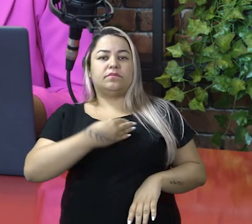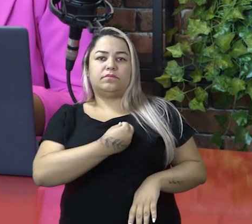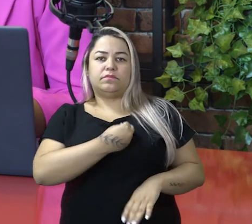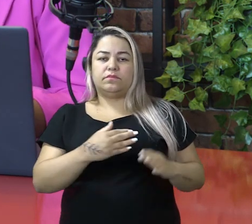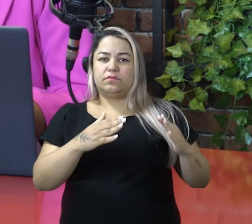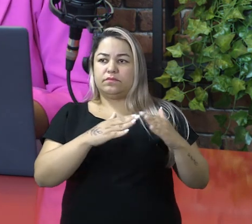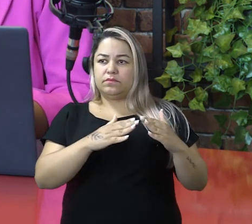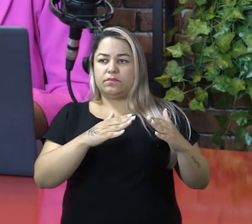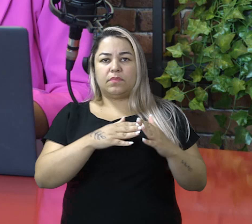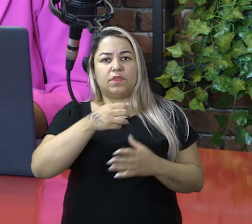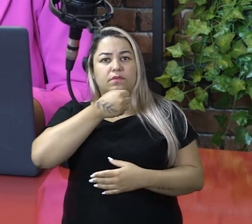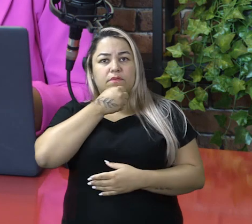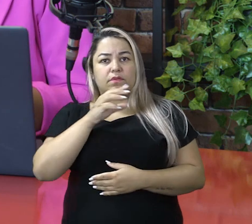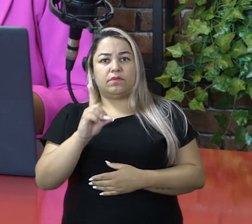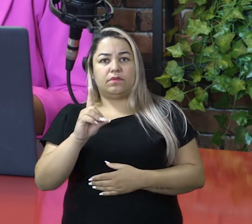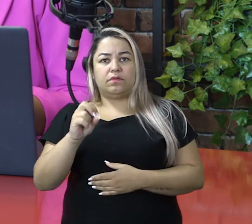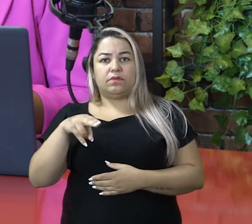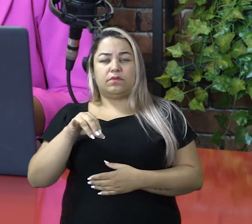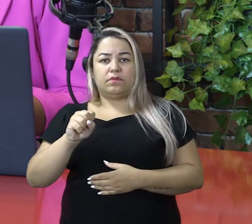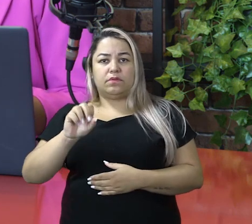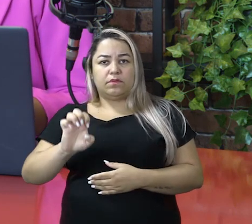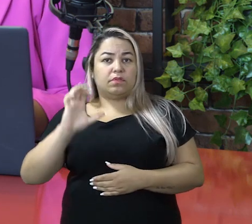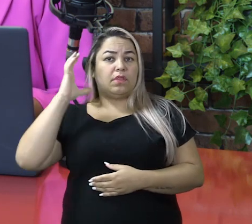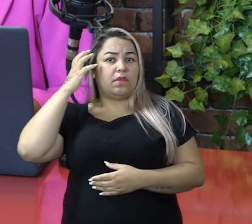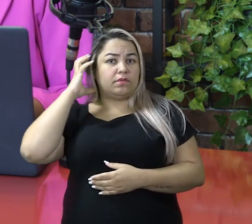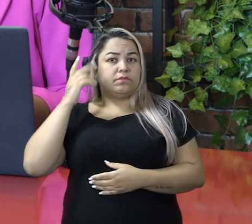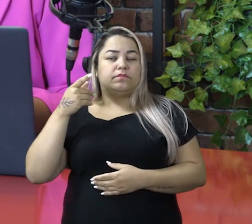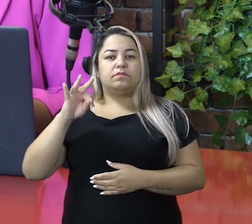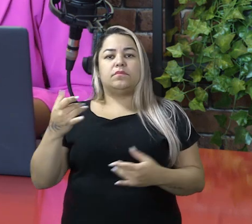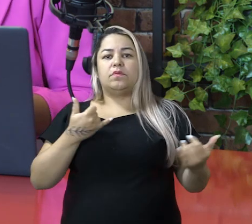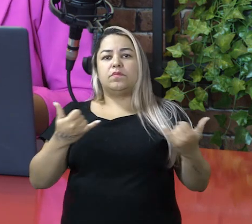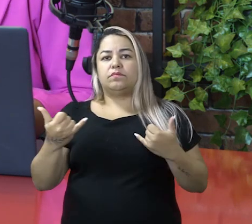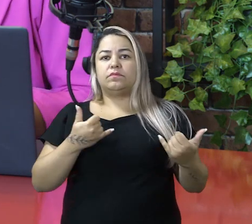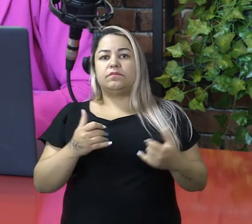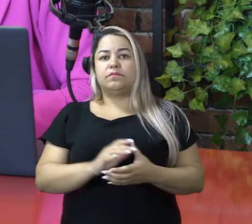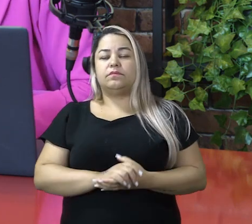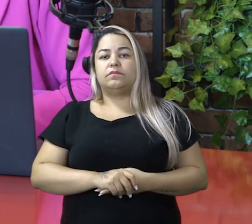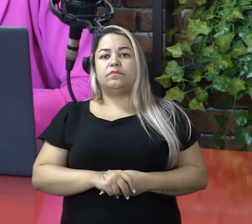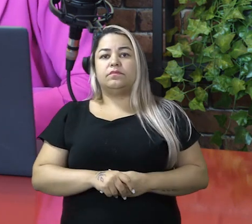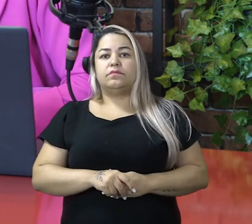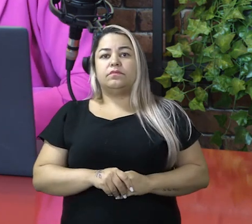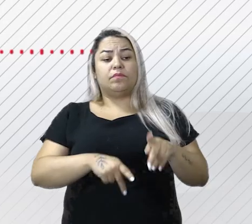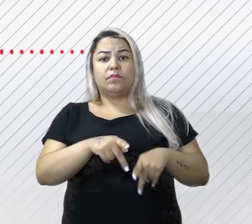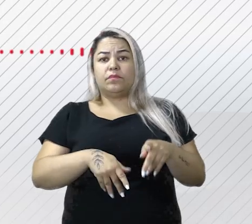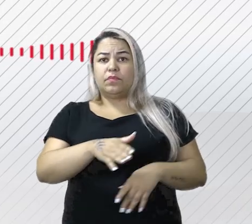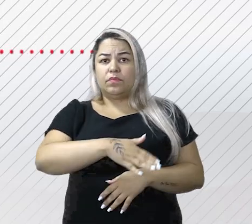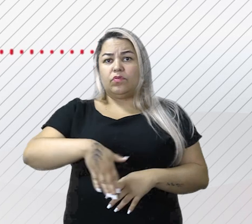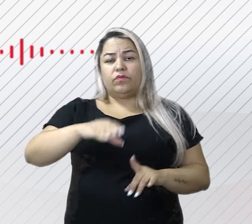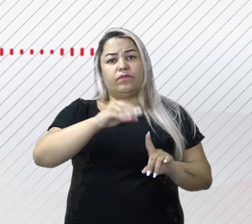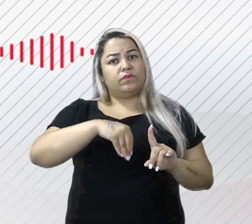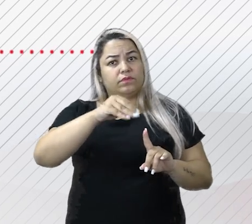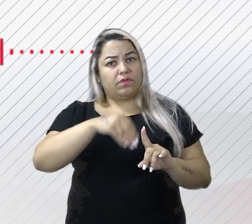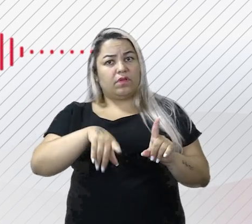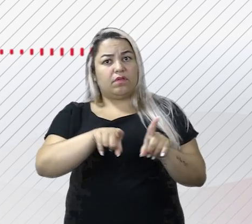programa Minha Casa Minha Vida. A repórter Denise Coelho, da Rádio PT, traz mais informações. A